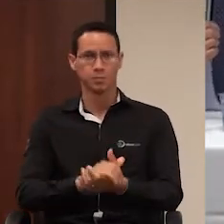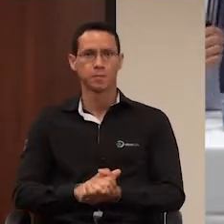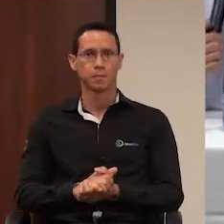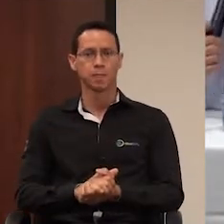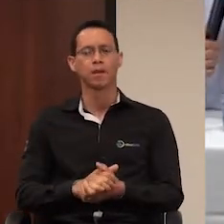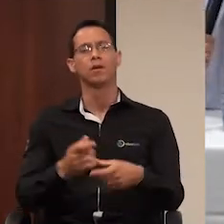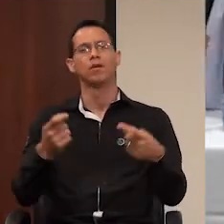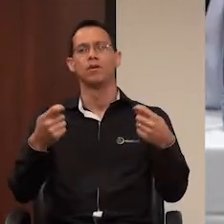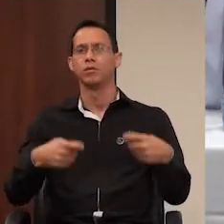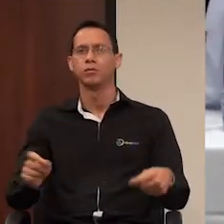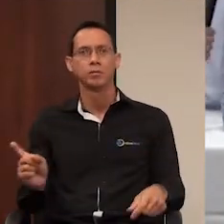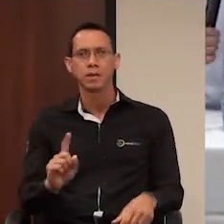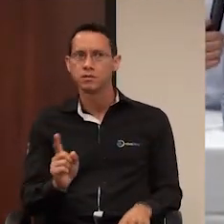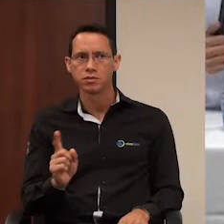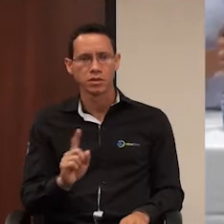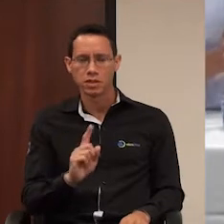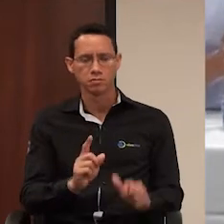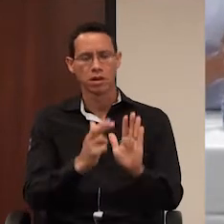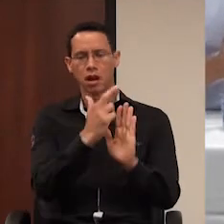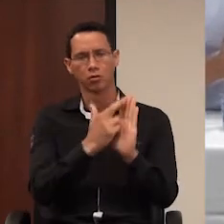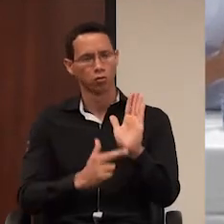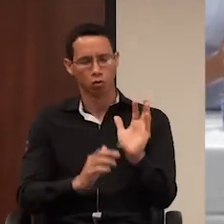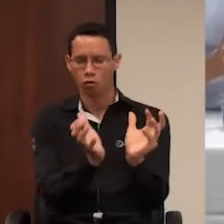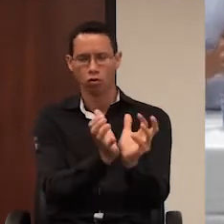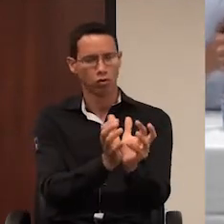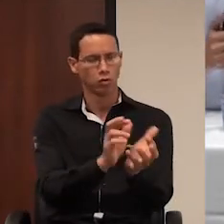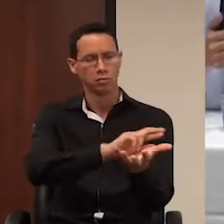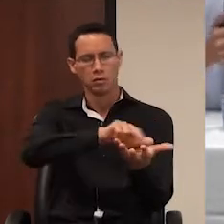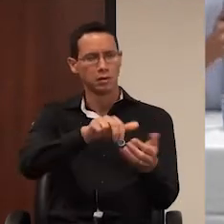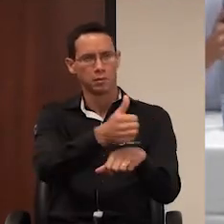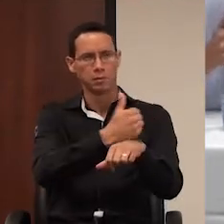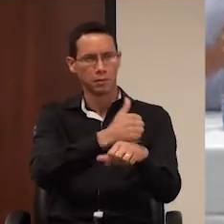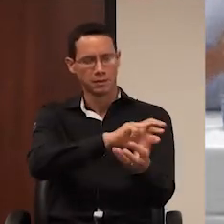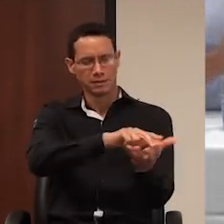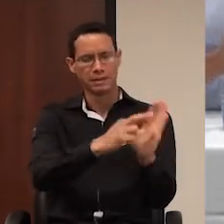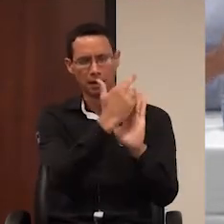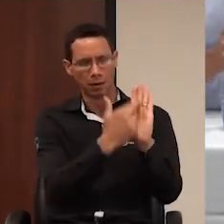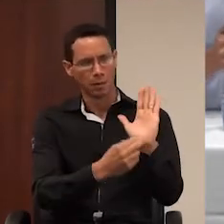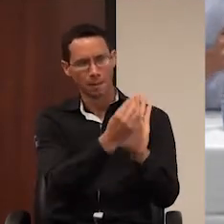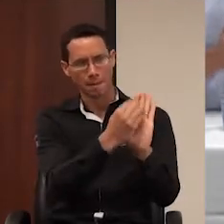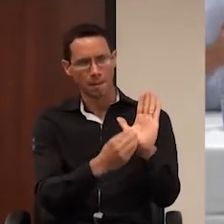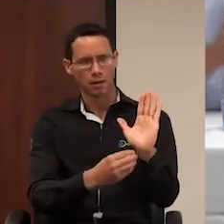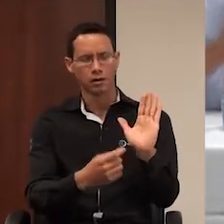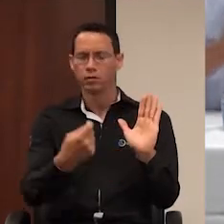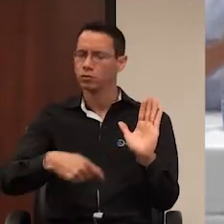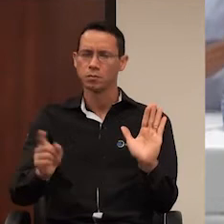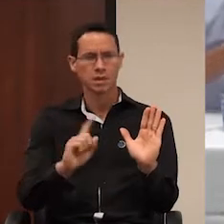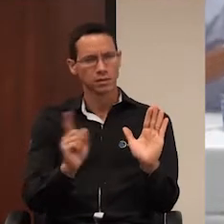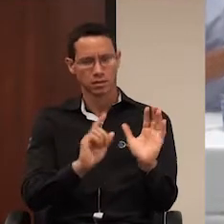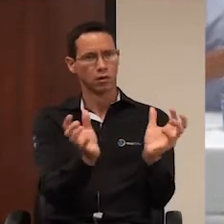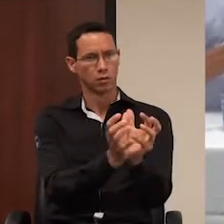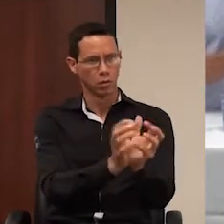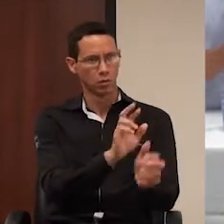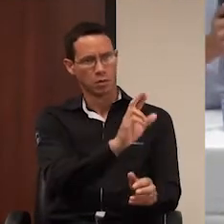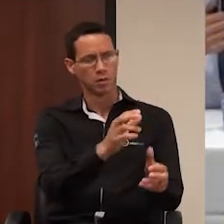não precisa de um relatório multiprofissional. Não precisa de uma equipe multiprofissional para